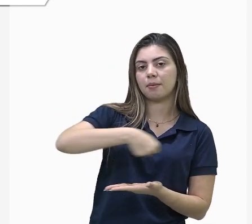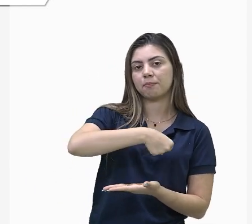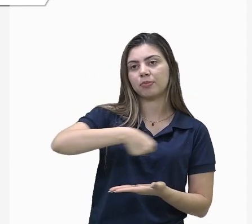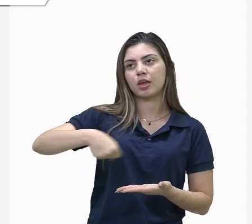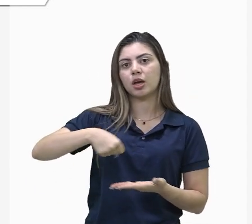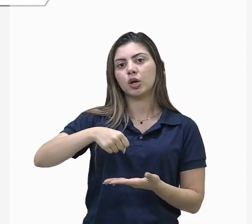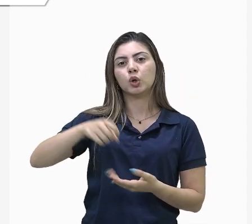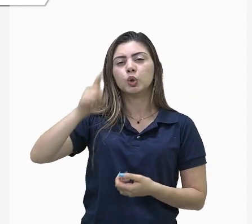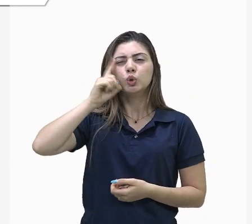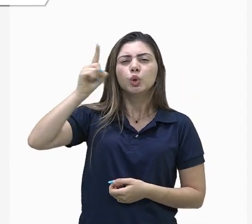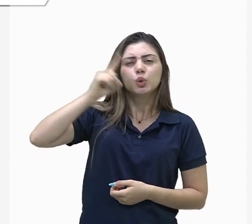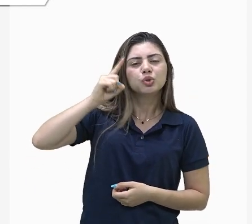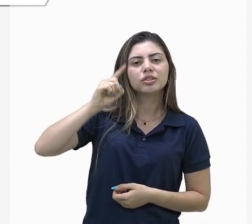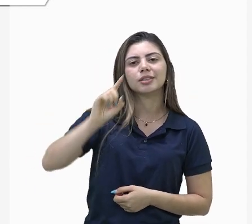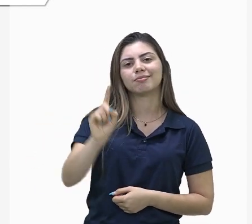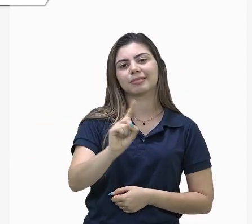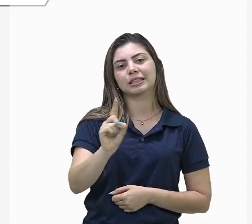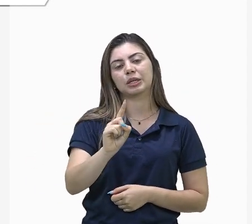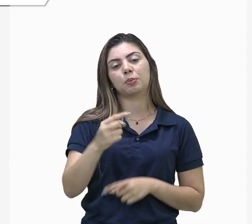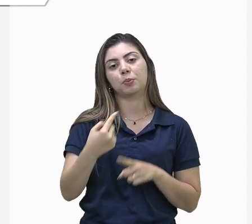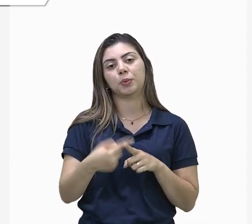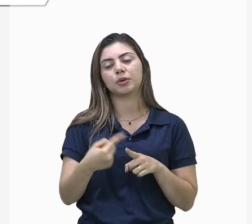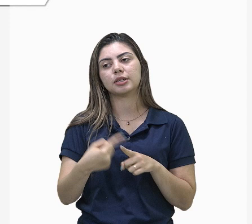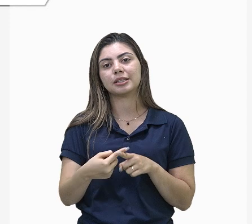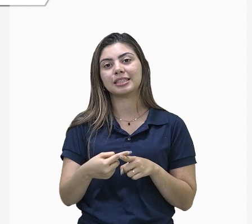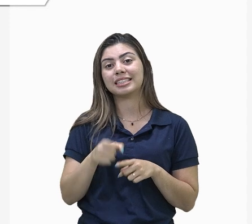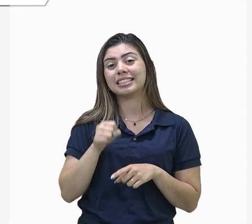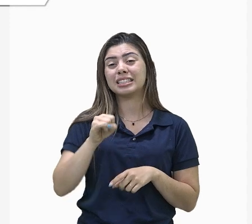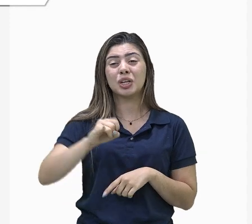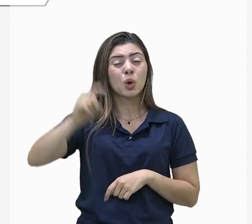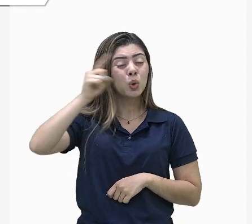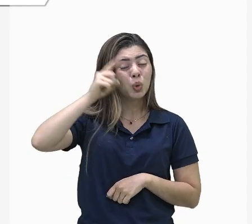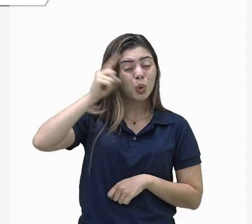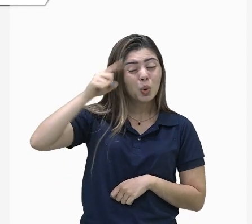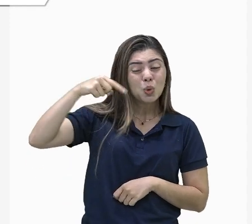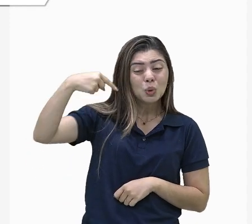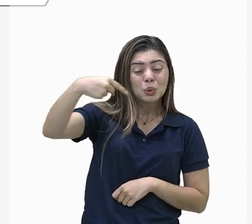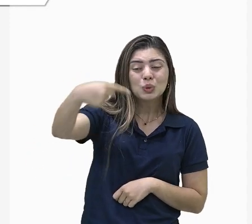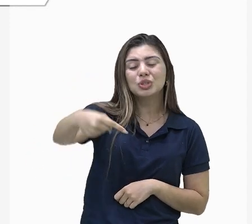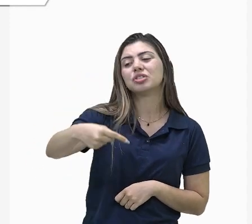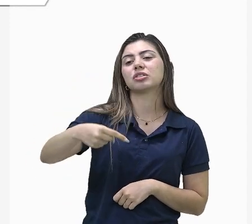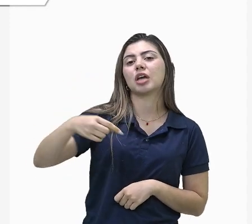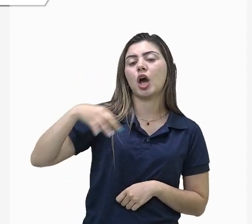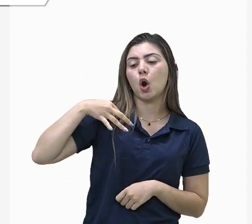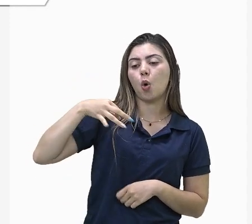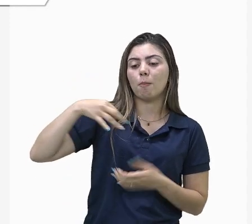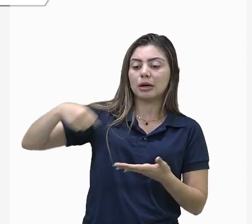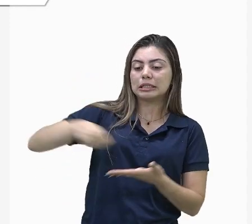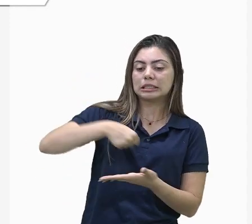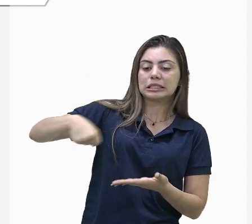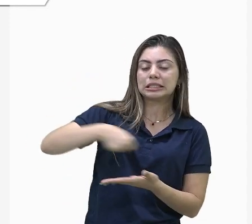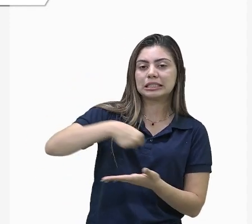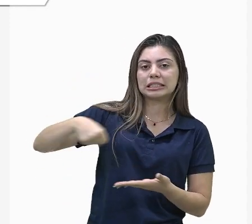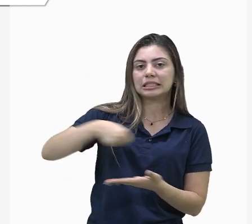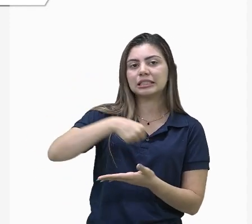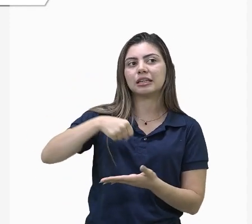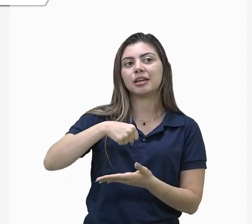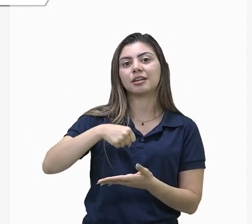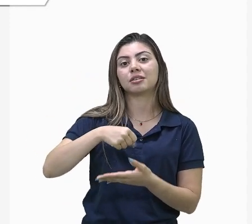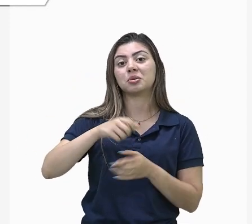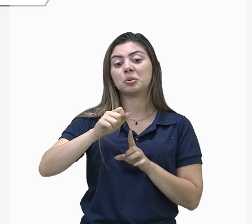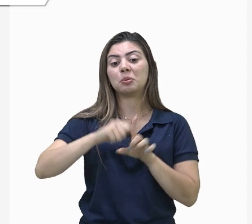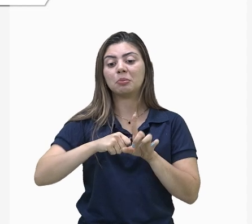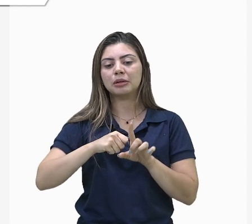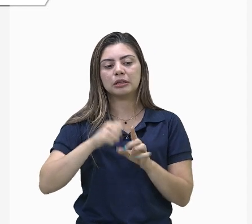não todo dia. Porque se você for passar todo dia as roupas, no final você